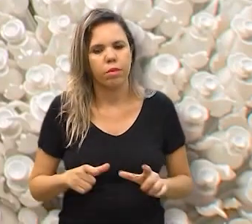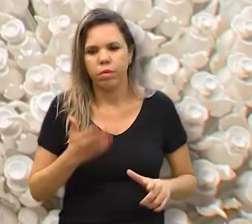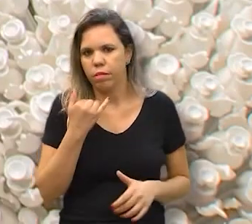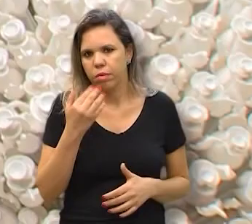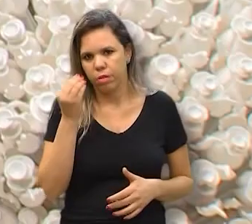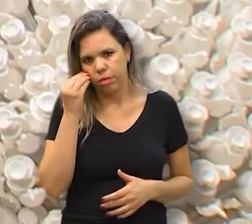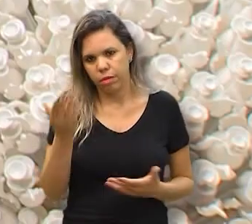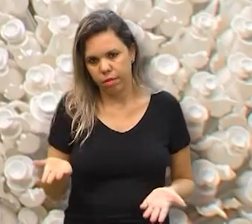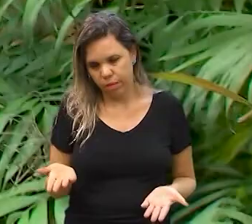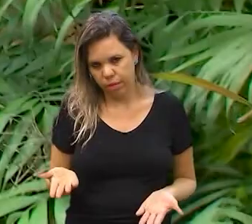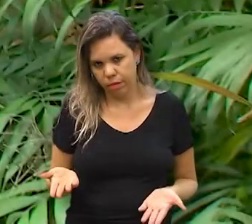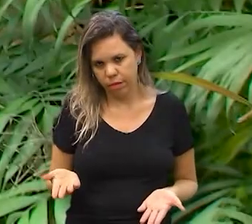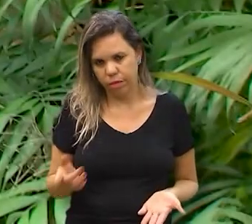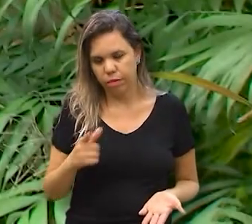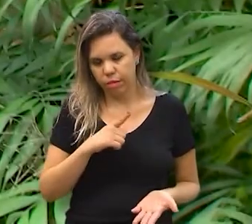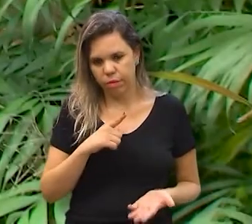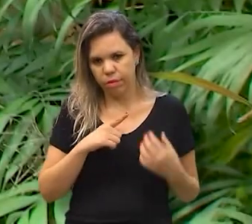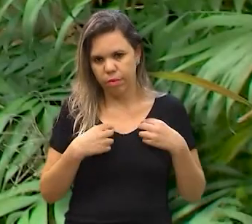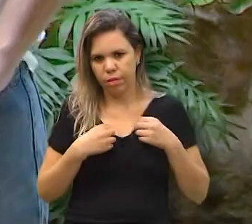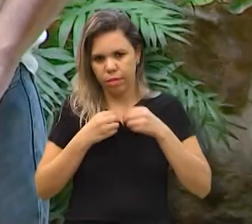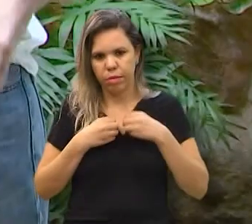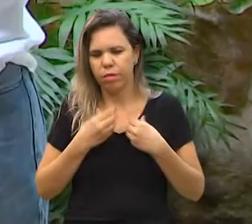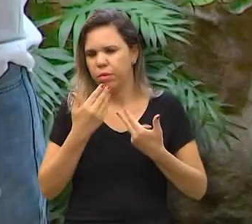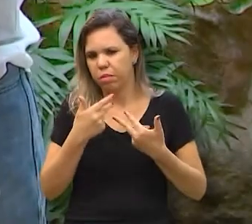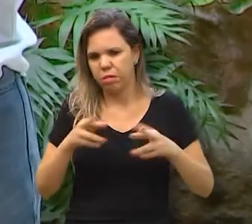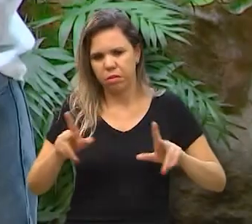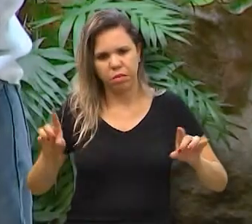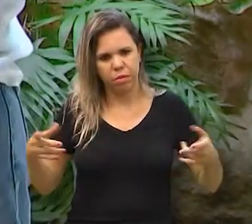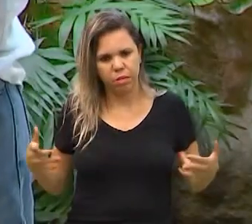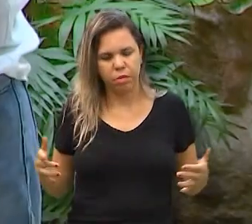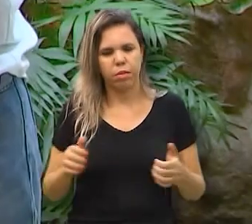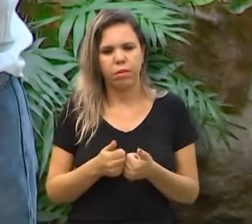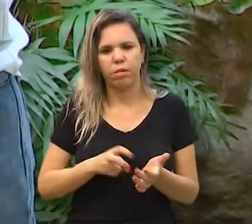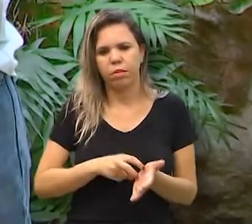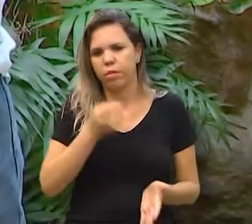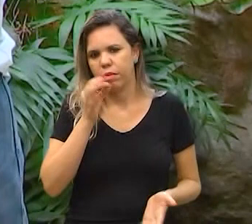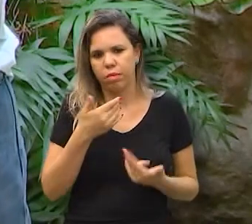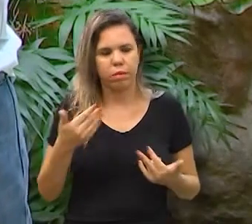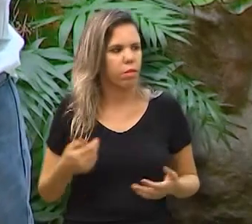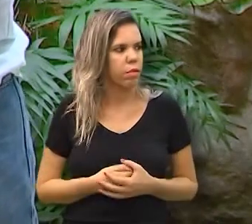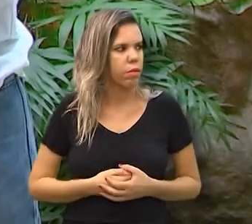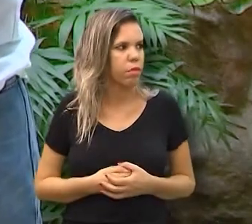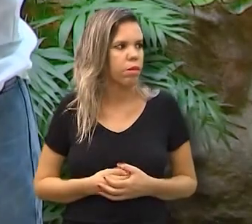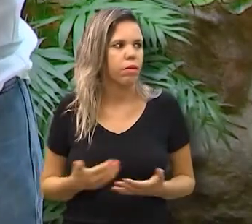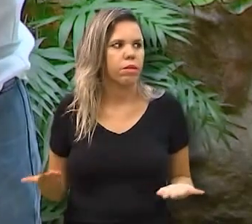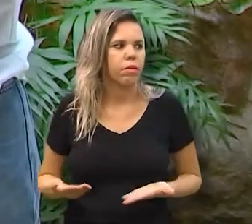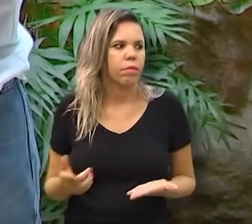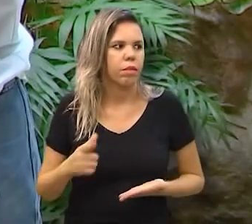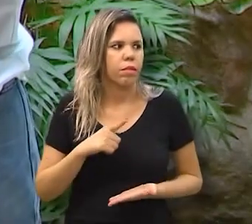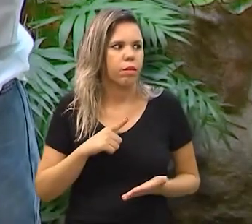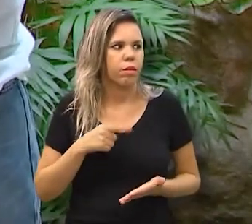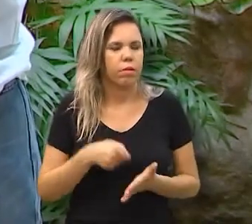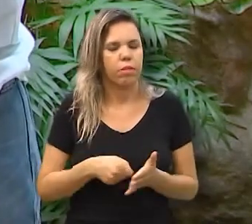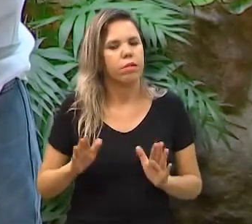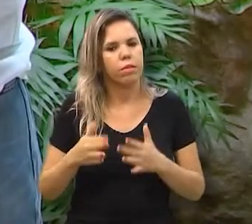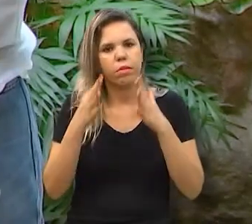na mesa para vocês experimentarem. Tem até piquenique aí, não tem? Tem piquenique, tem a padoca com café da manhã. E agora, onde que eu